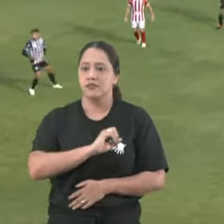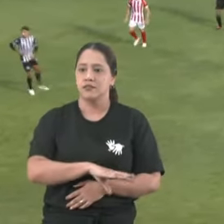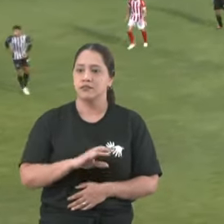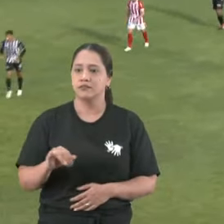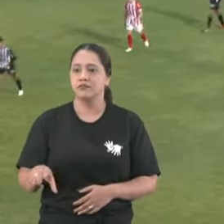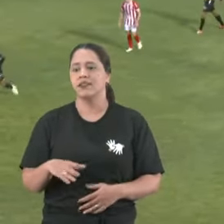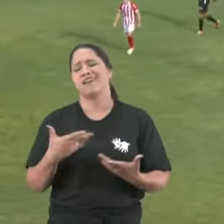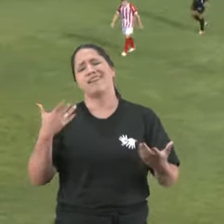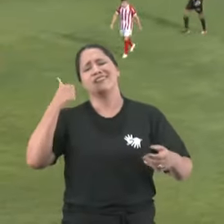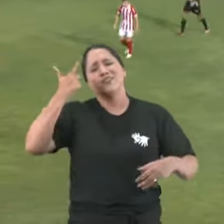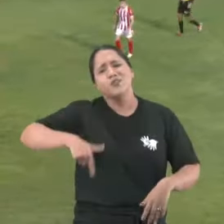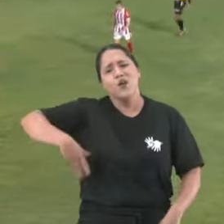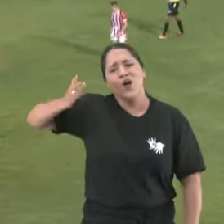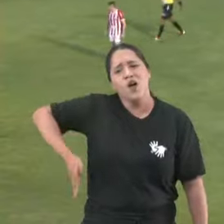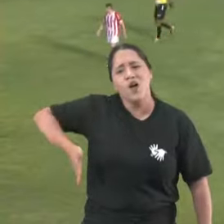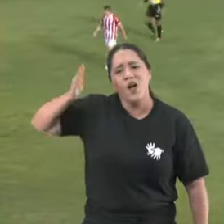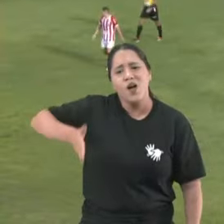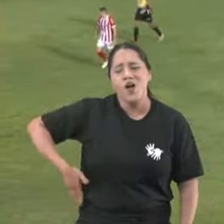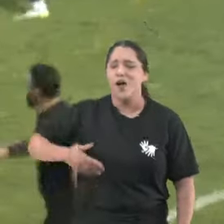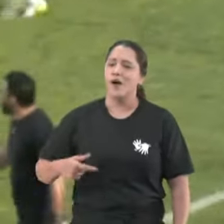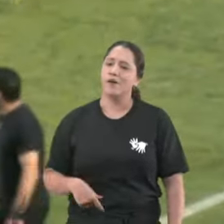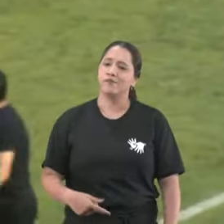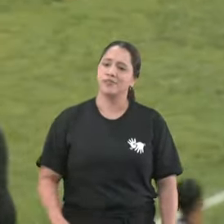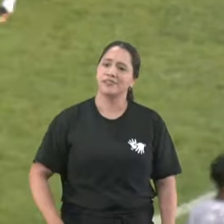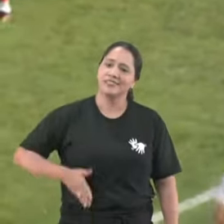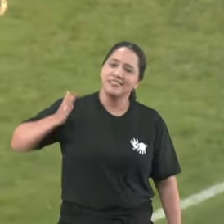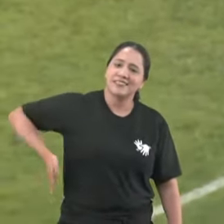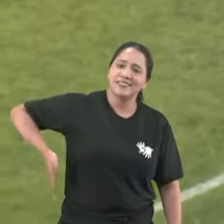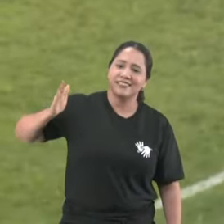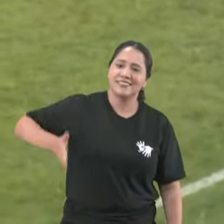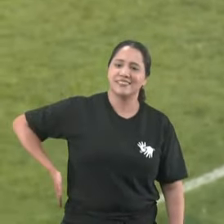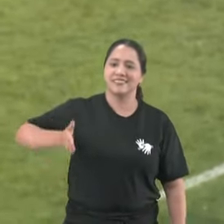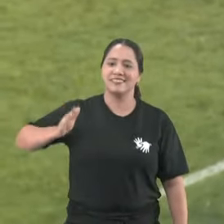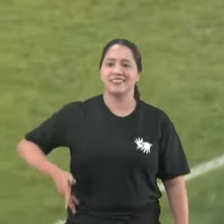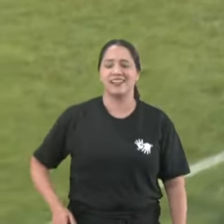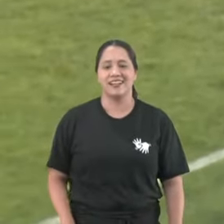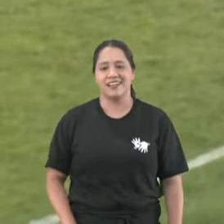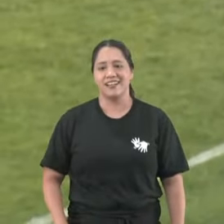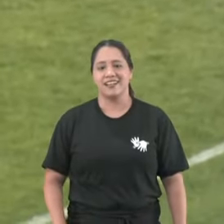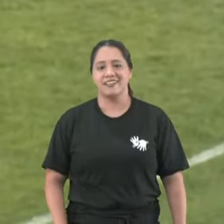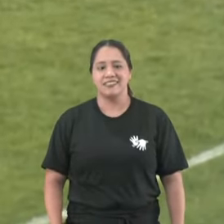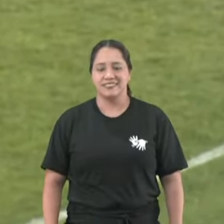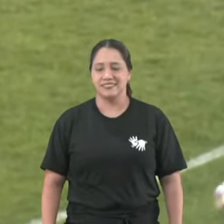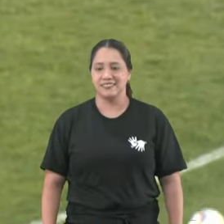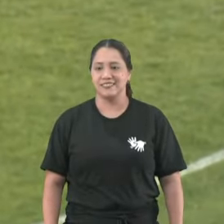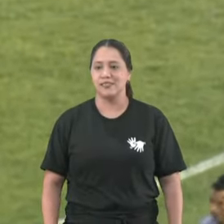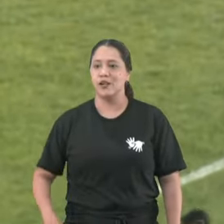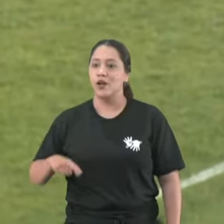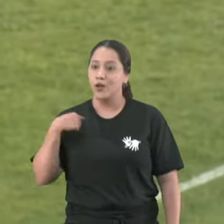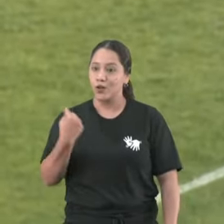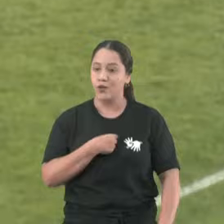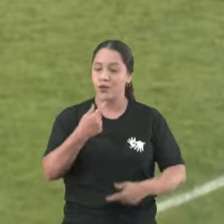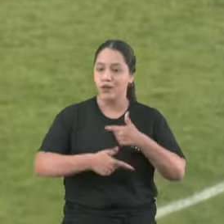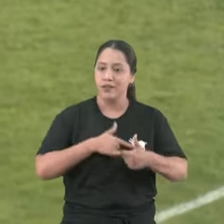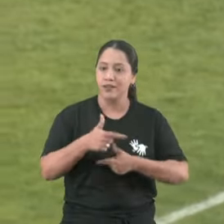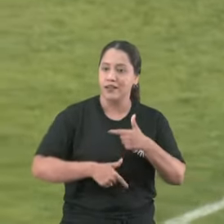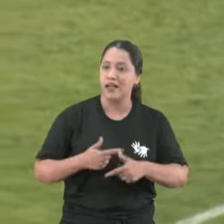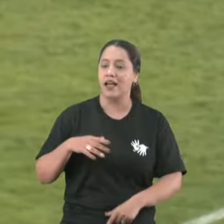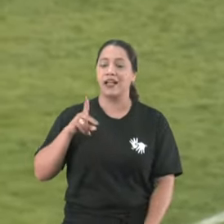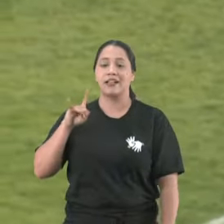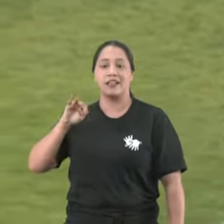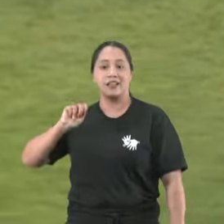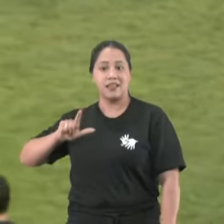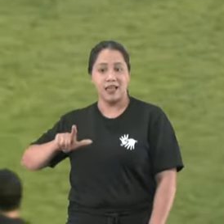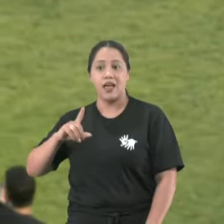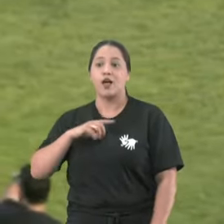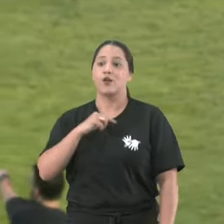Ih, Paulinho. Dá-lhe bola. Olha, acompanhando a gente aqui no trabalho, o Daniel,